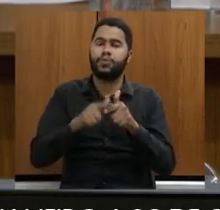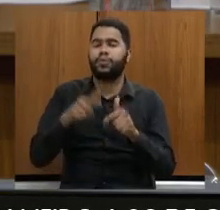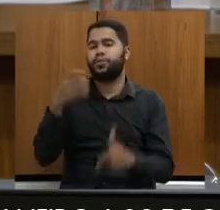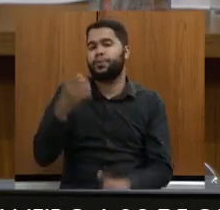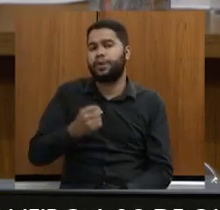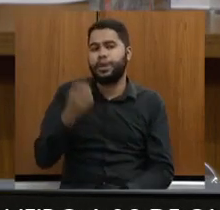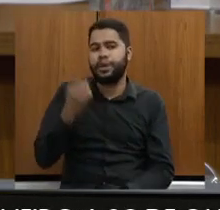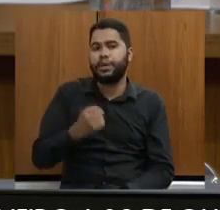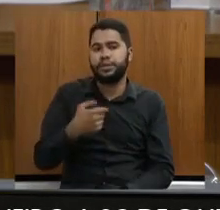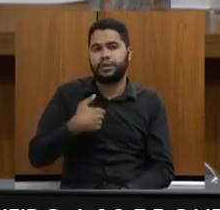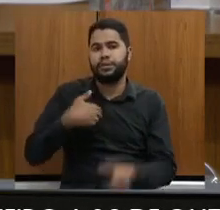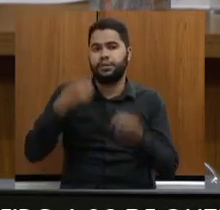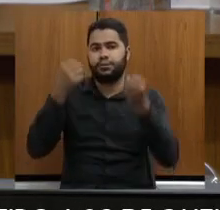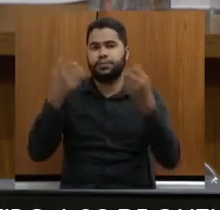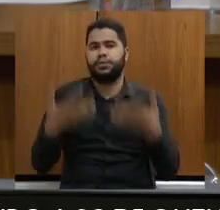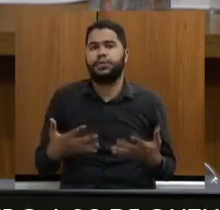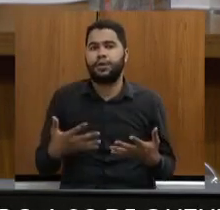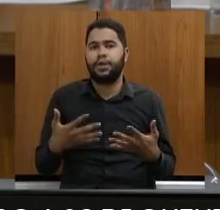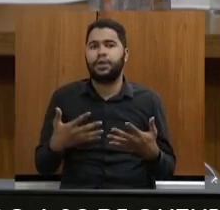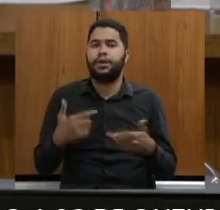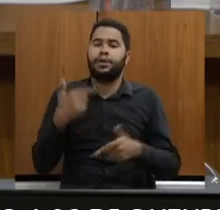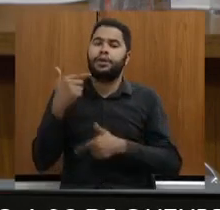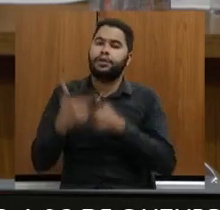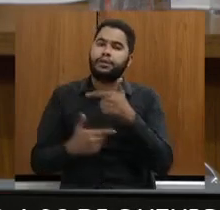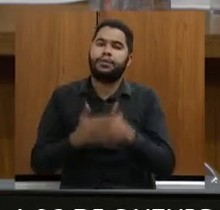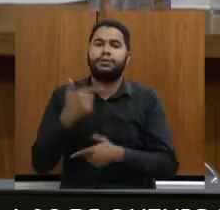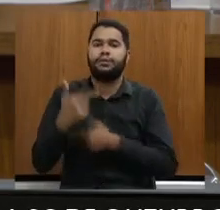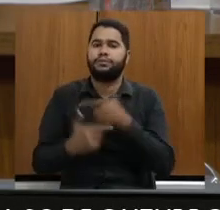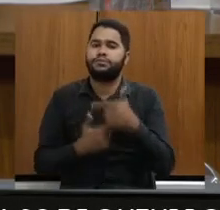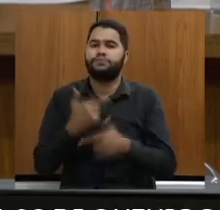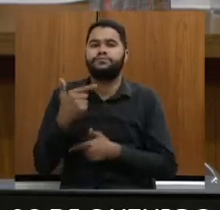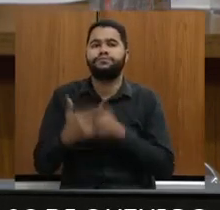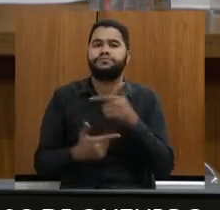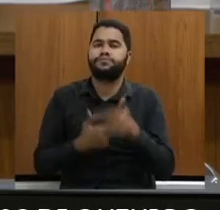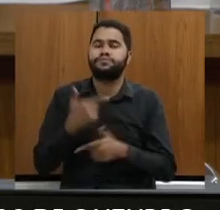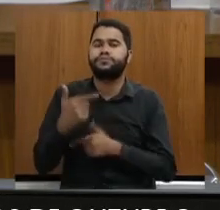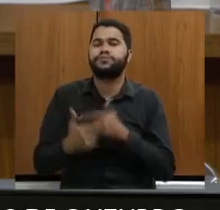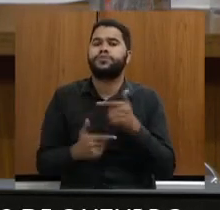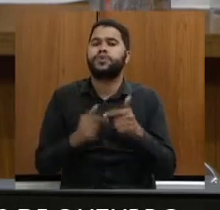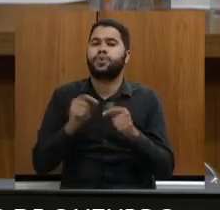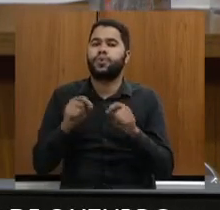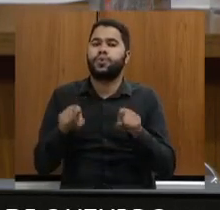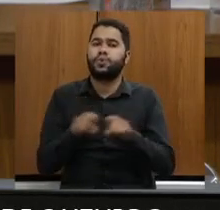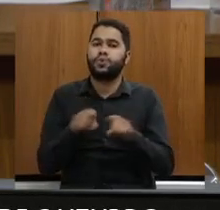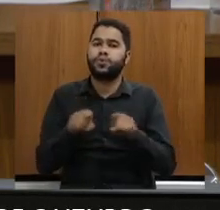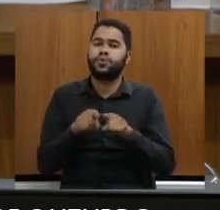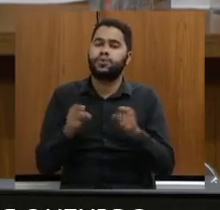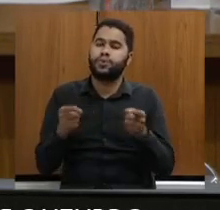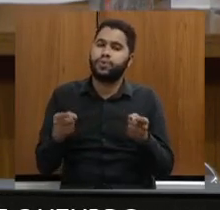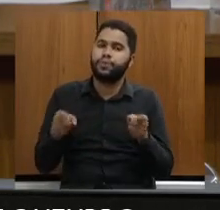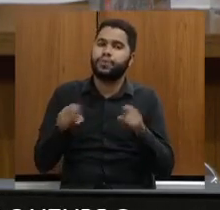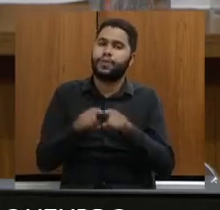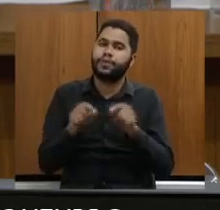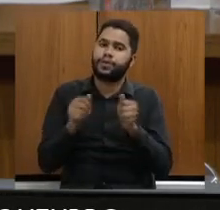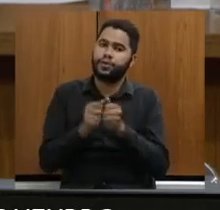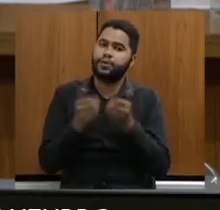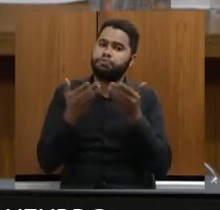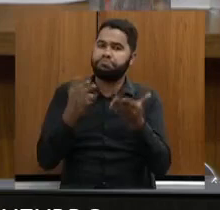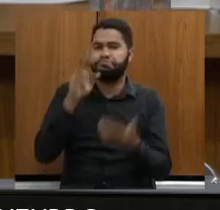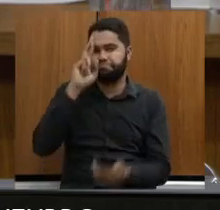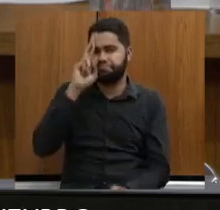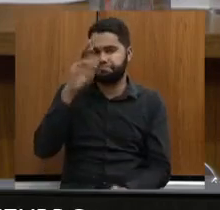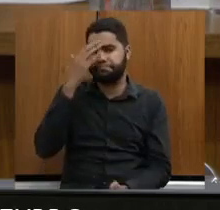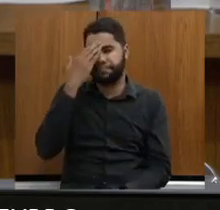com leite ou foi aquilo que eu falei que a gente trabalha com inclusive com a parceria do senhor a que eu